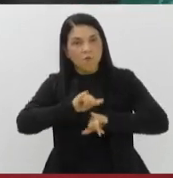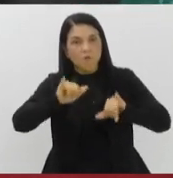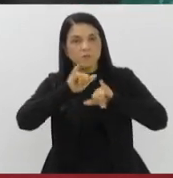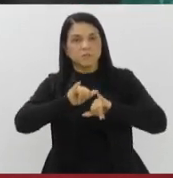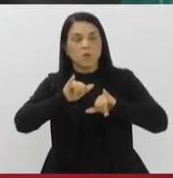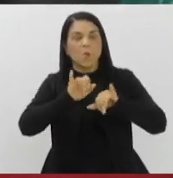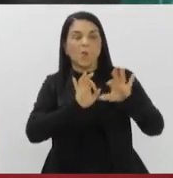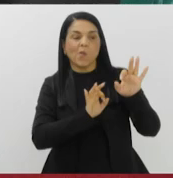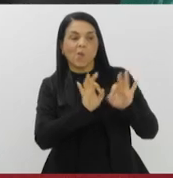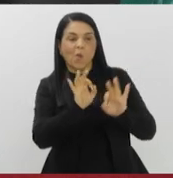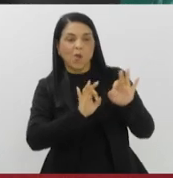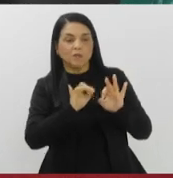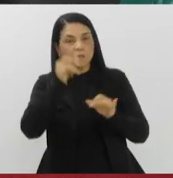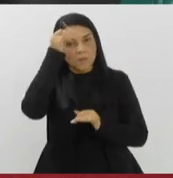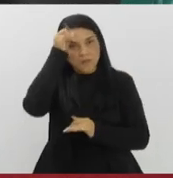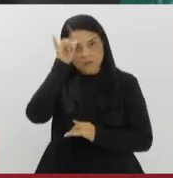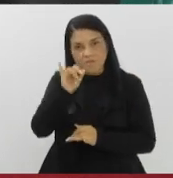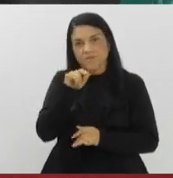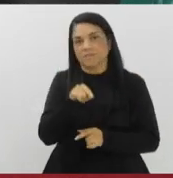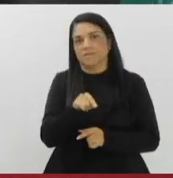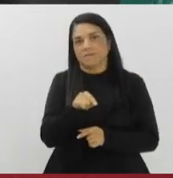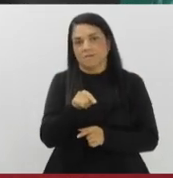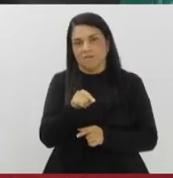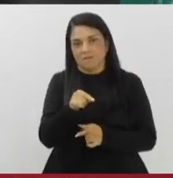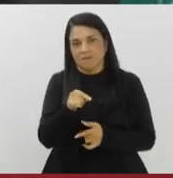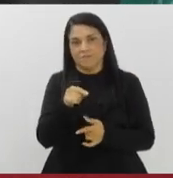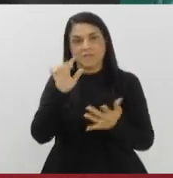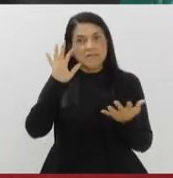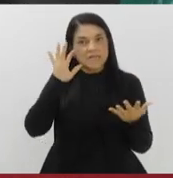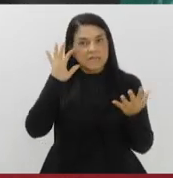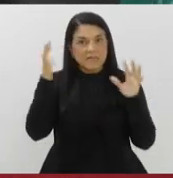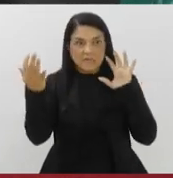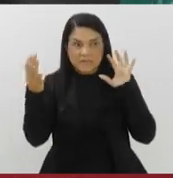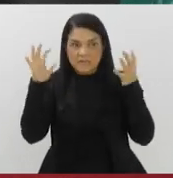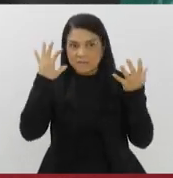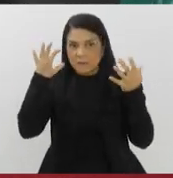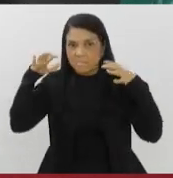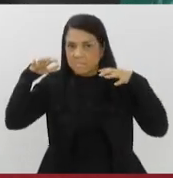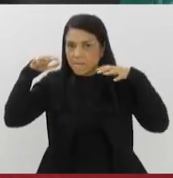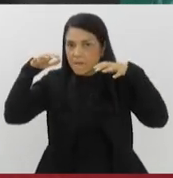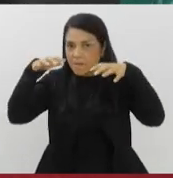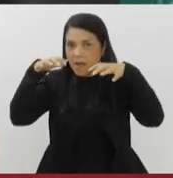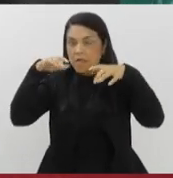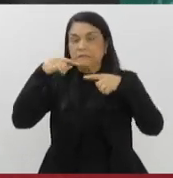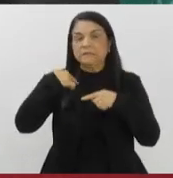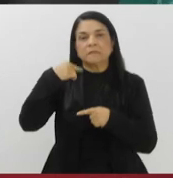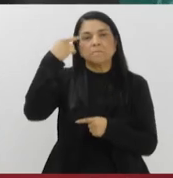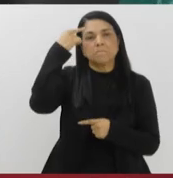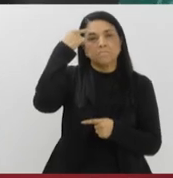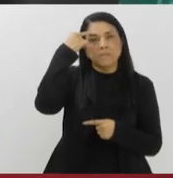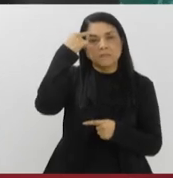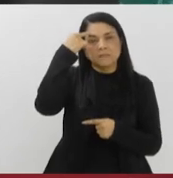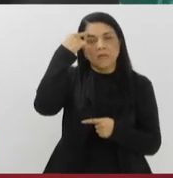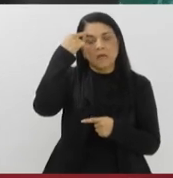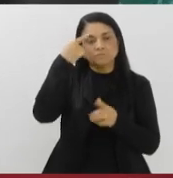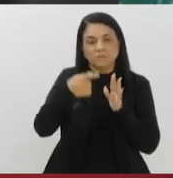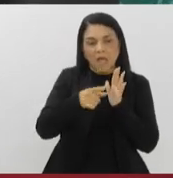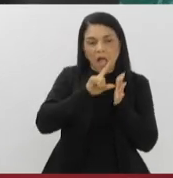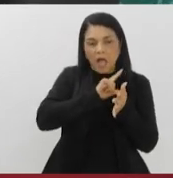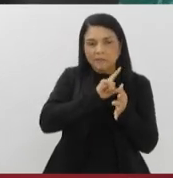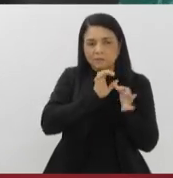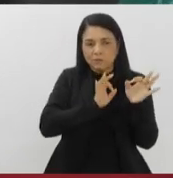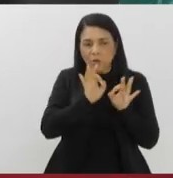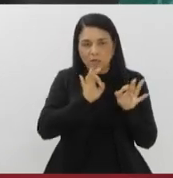a prevenção. Então, na questão climática, a gente tem muito, né, que pensar nessa questão da antecipação para